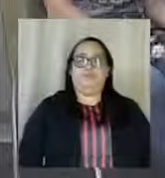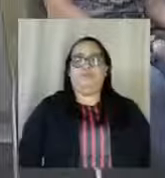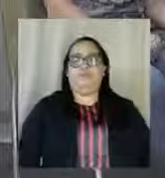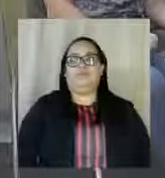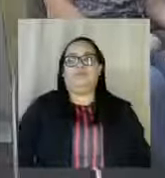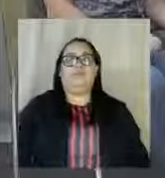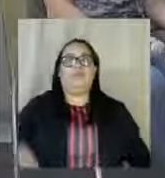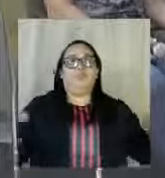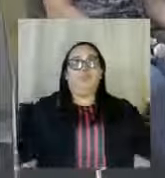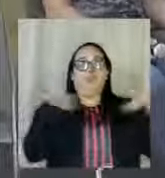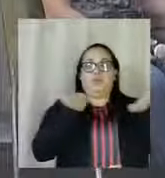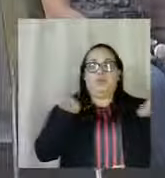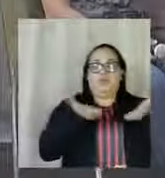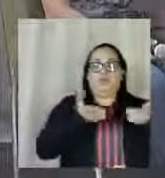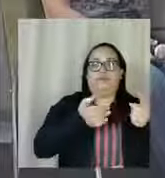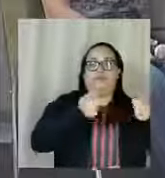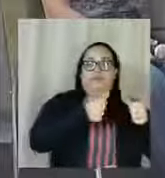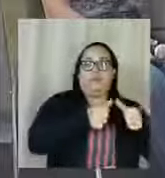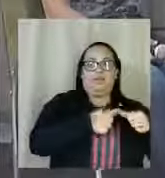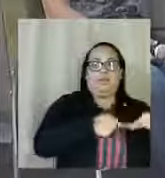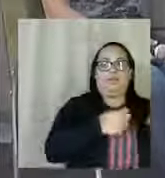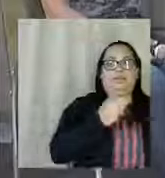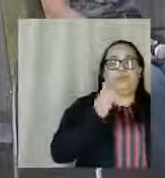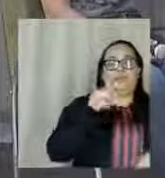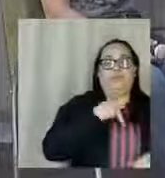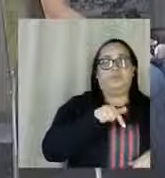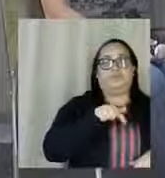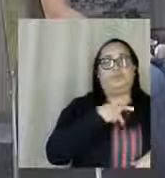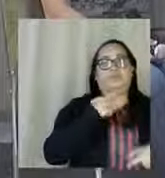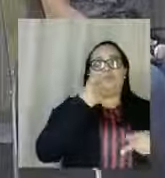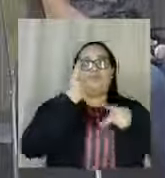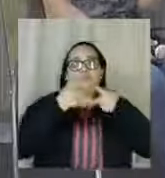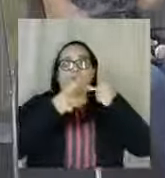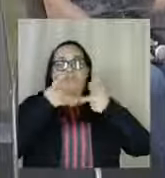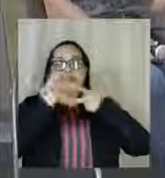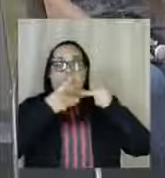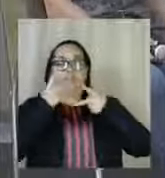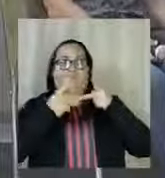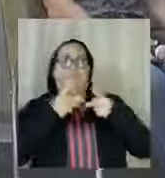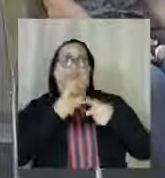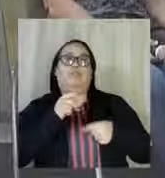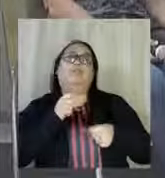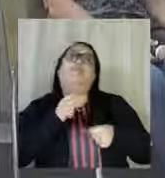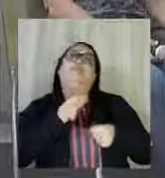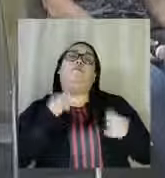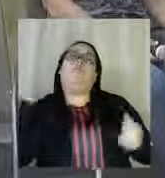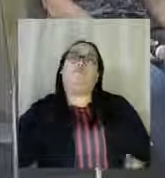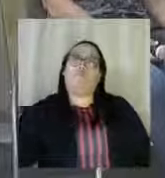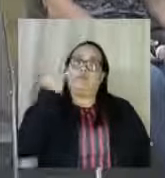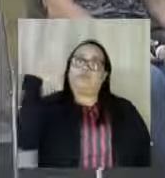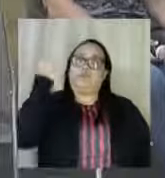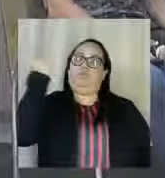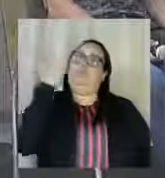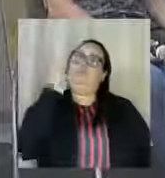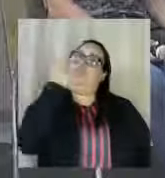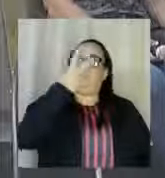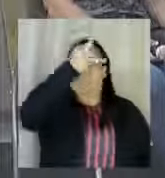Aqui estamos nós de volta, né, para continuar esse bate-papo enriquecedor com essas